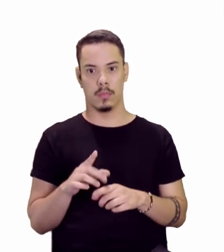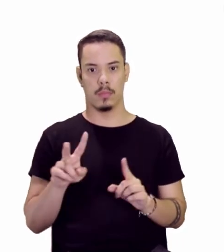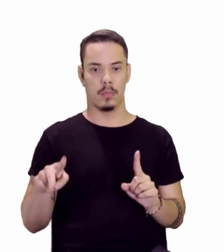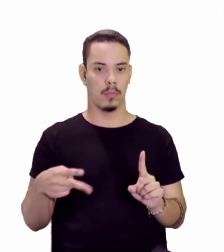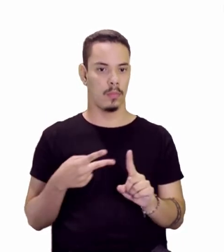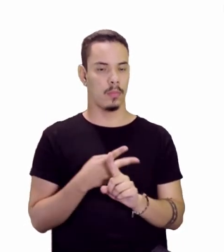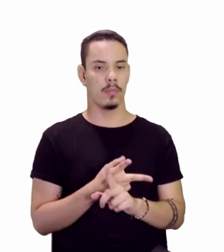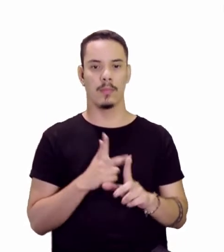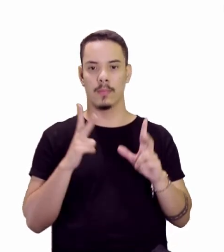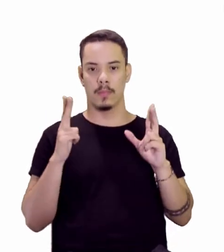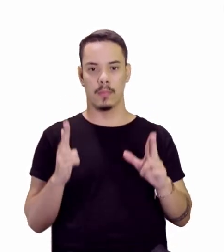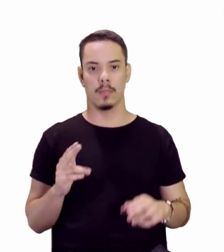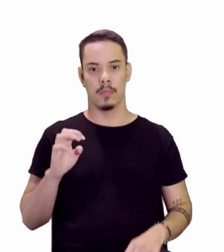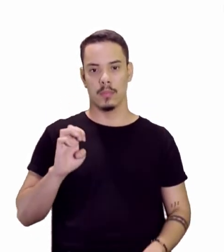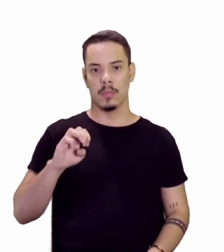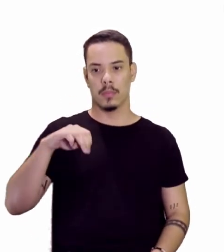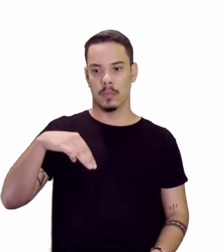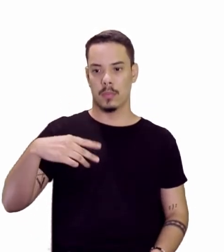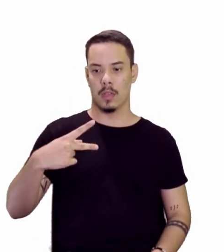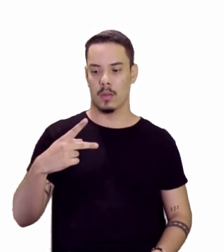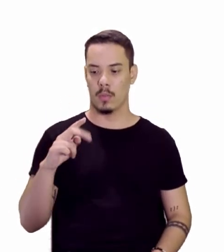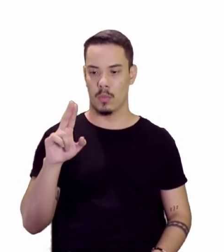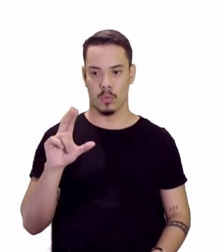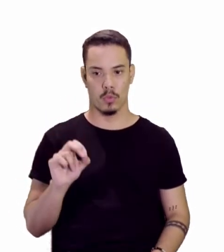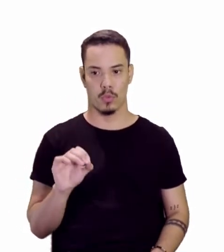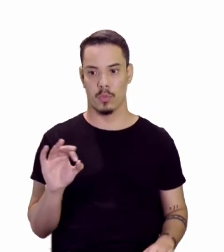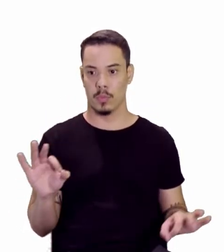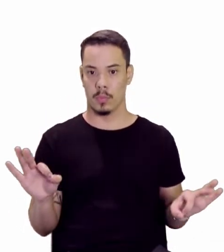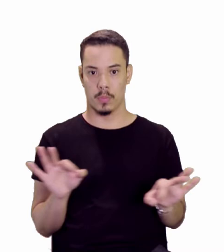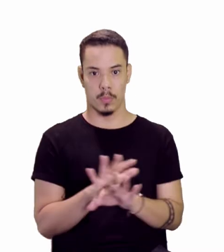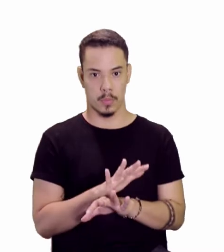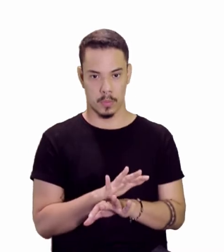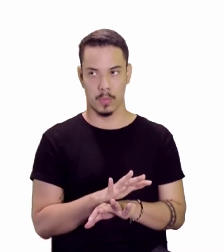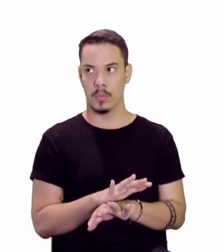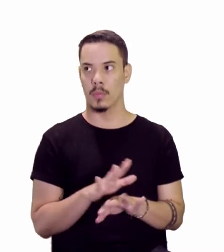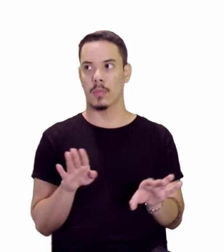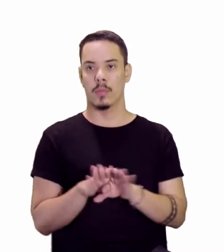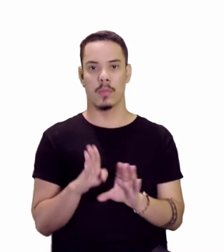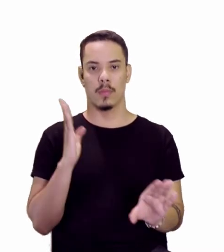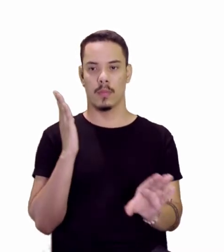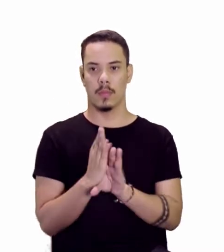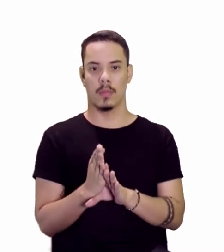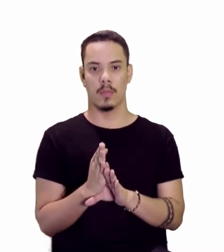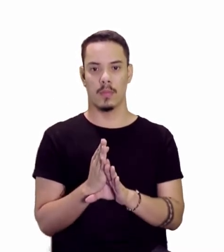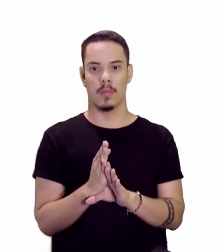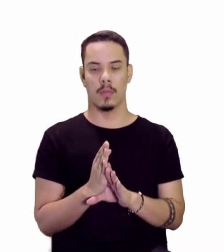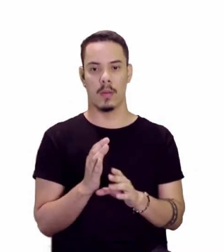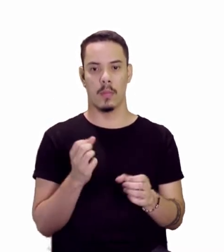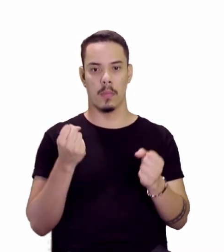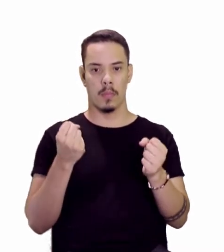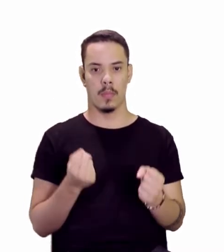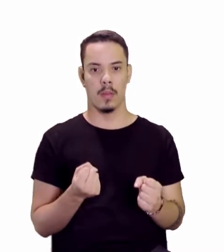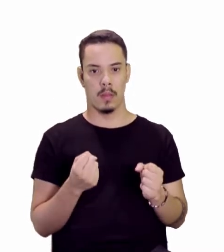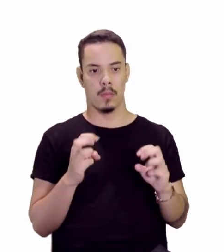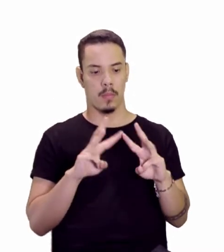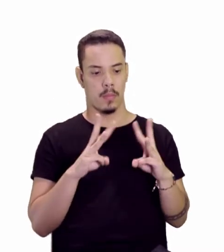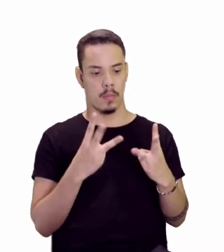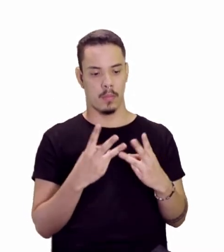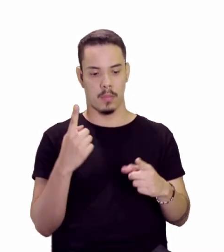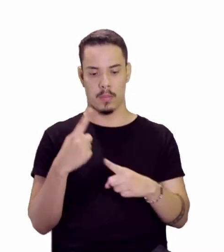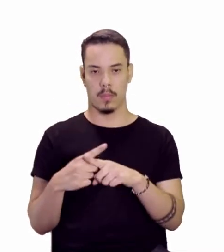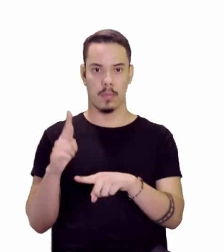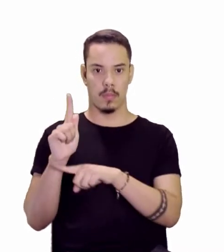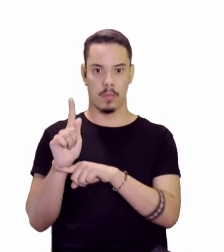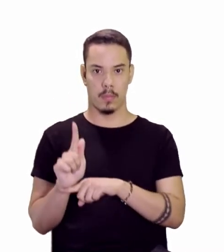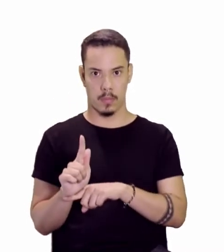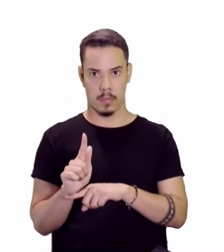que é igual ao impulso. Então, vamos descobrir e o peso como encontrar massa vezes gravidade. Então, a gente